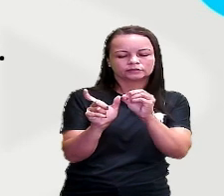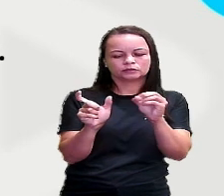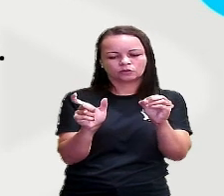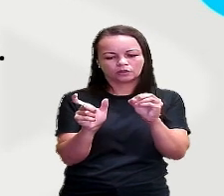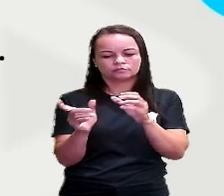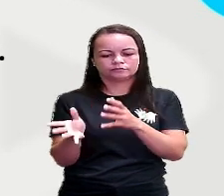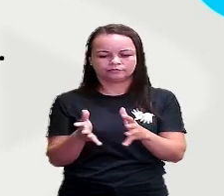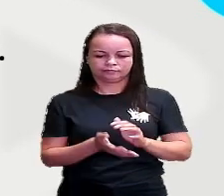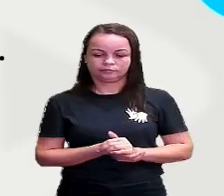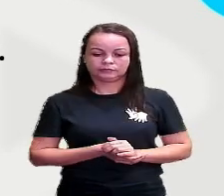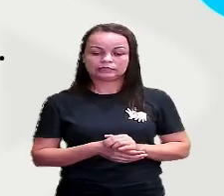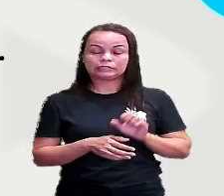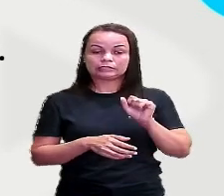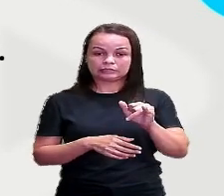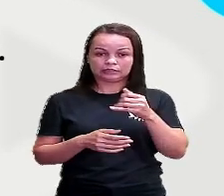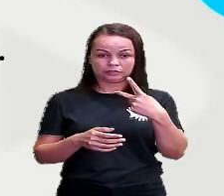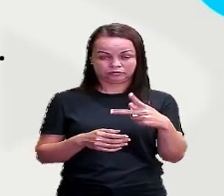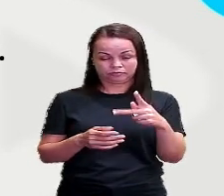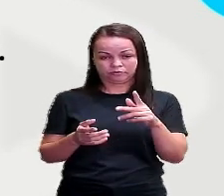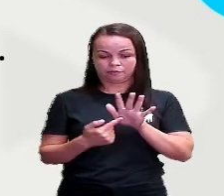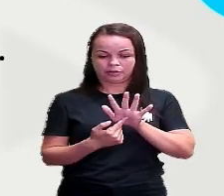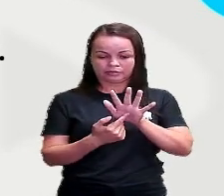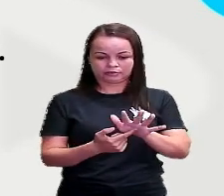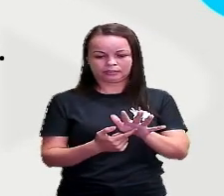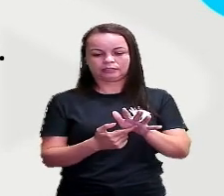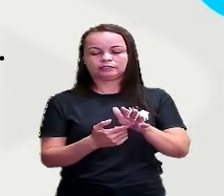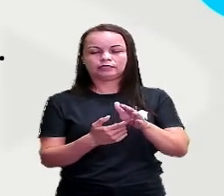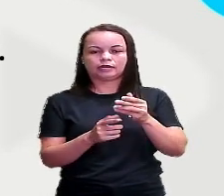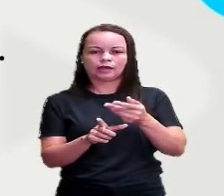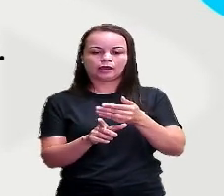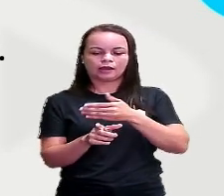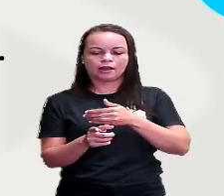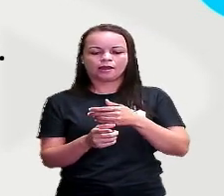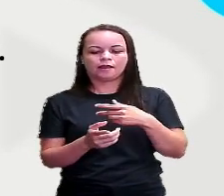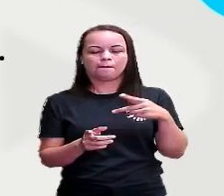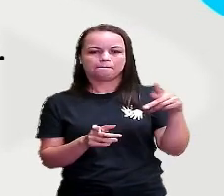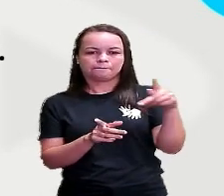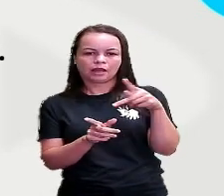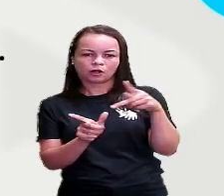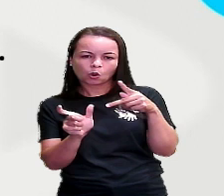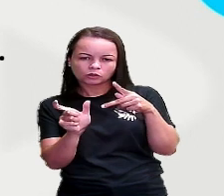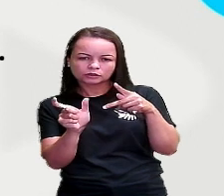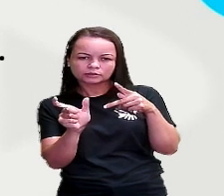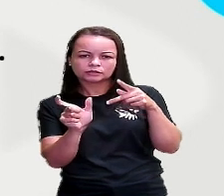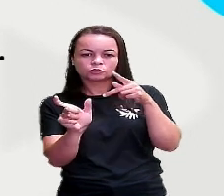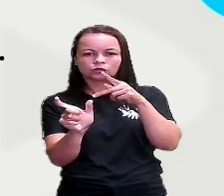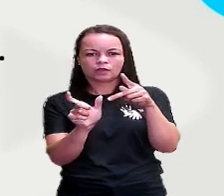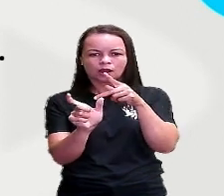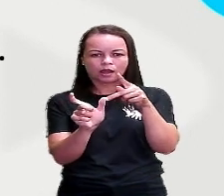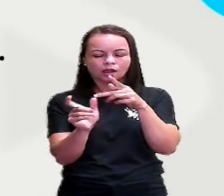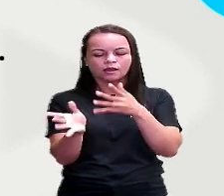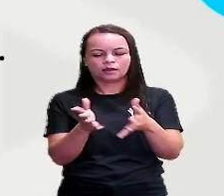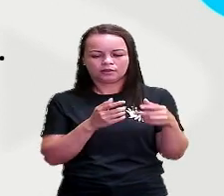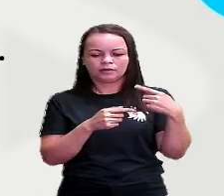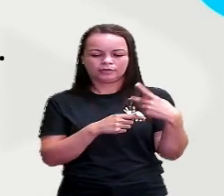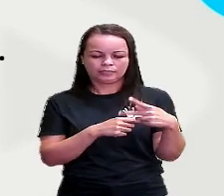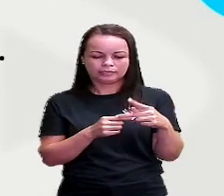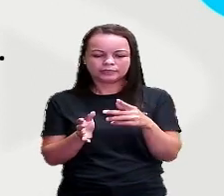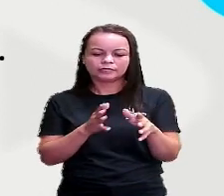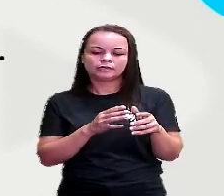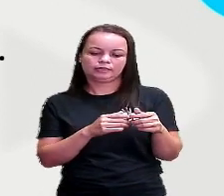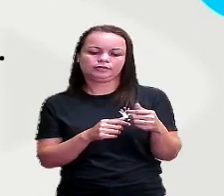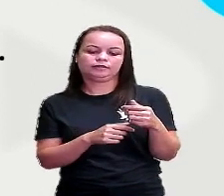presente na penúltima sílaba, vai ser paroxítona. E se a sílaba tônica for a antepenúltima, ela vai